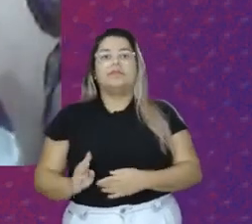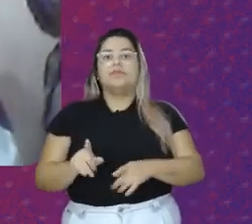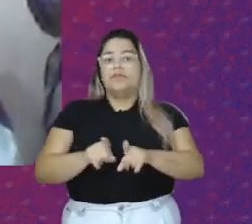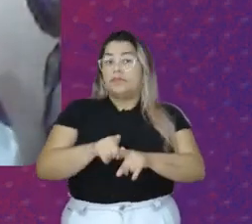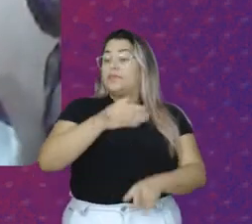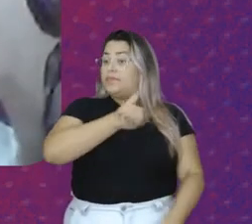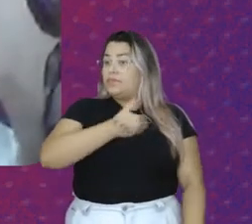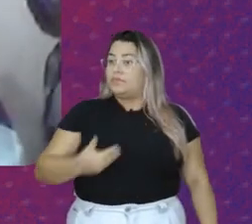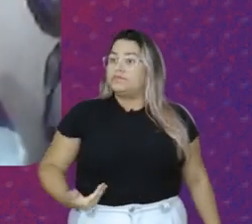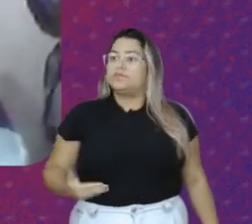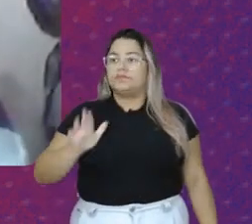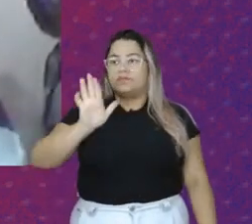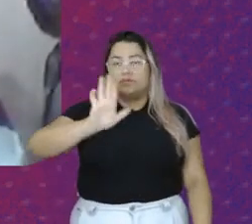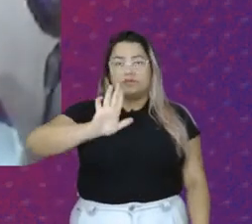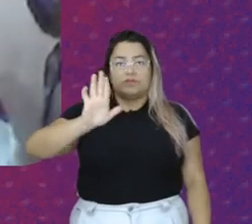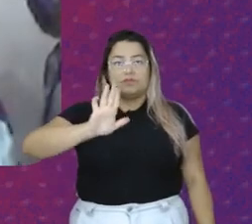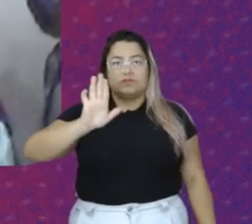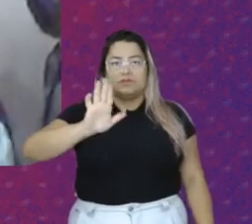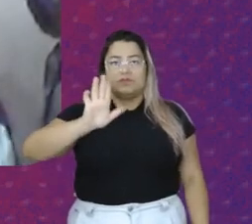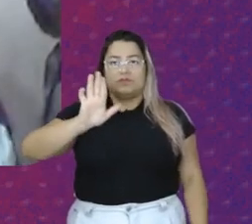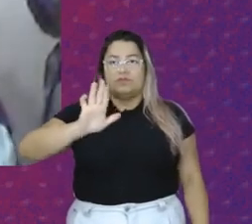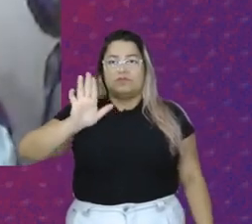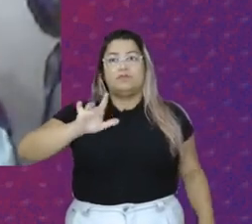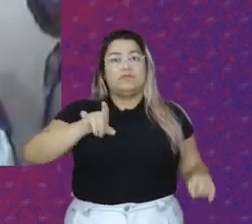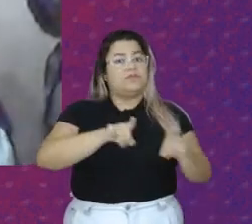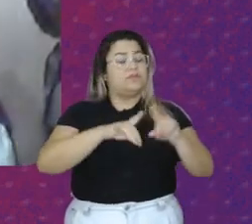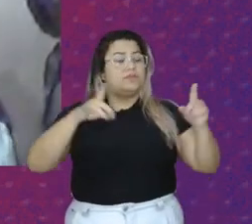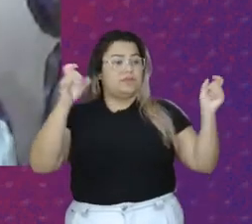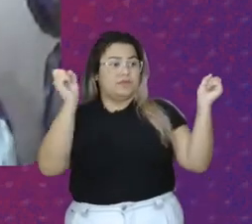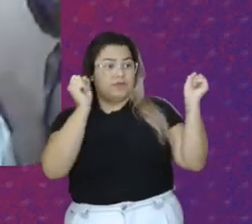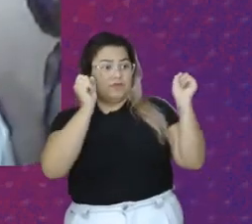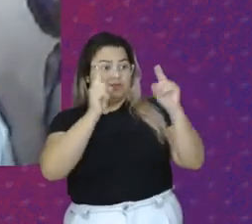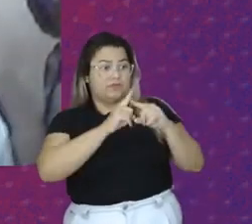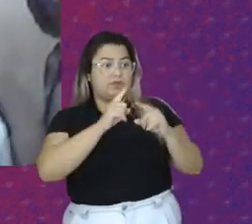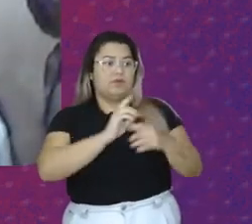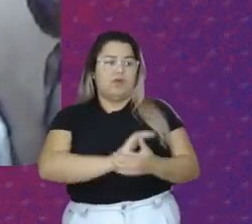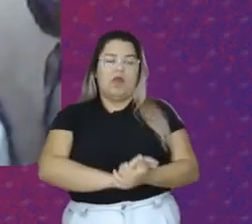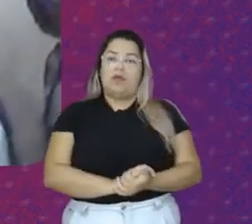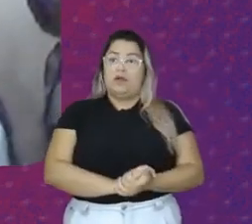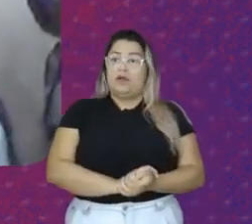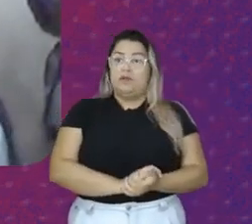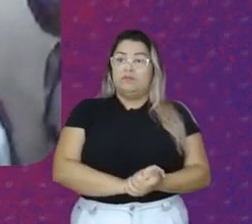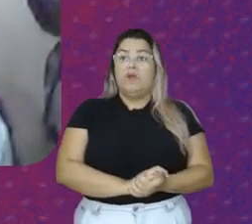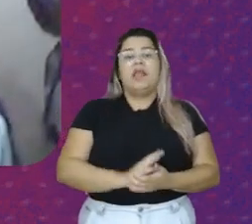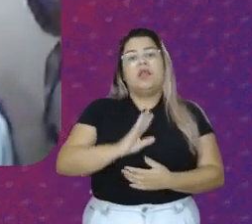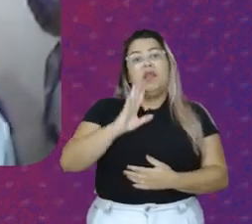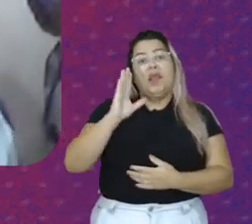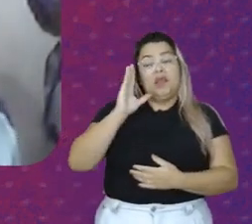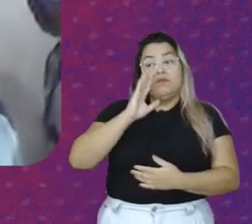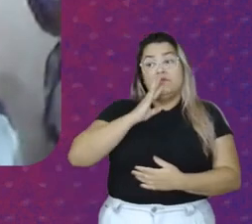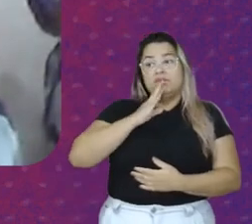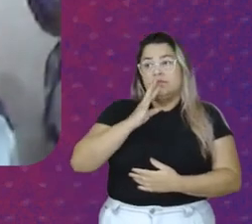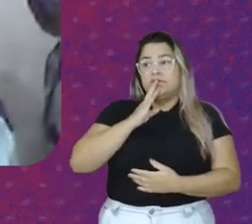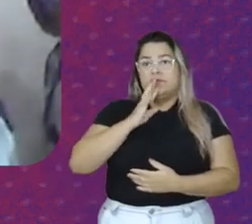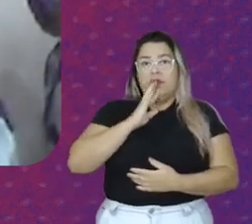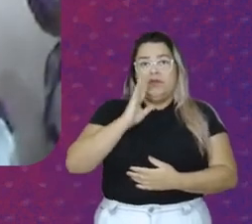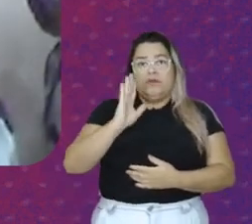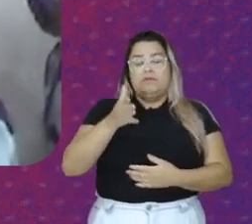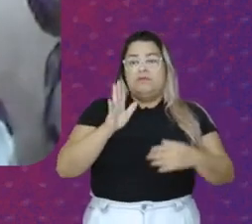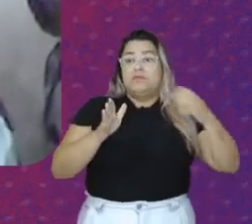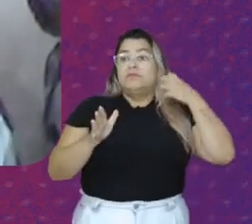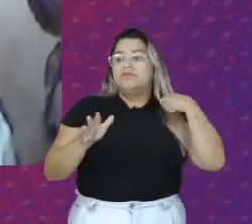governo Lula, nós não temos nenhuma dificuldade em reconhecer, e já